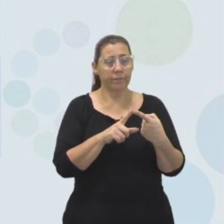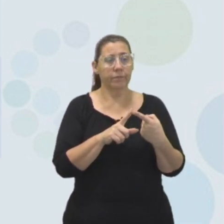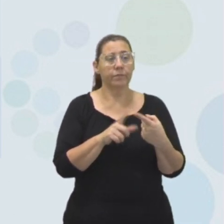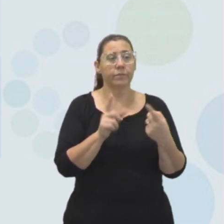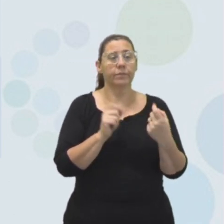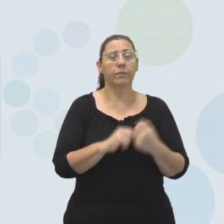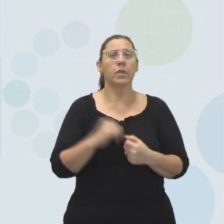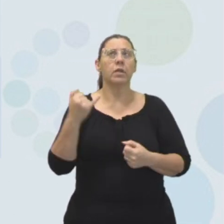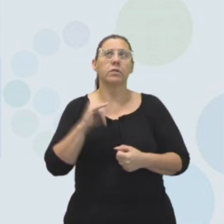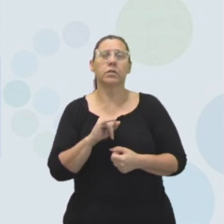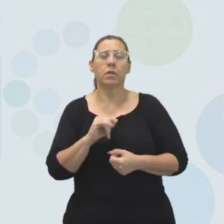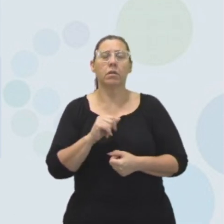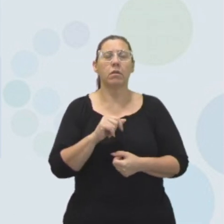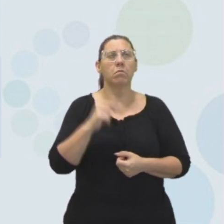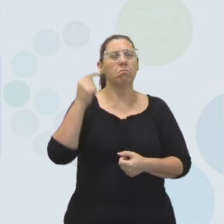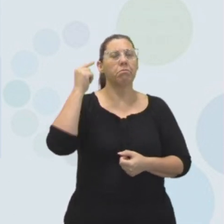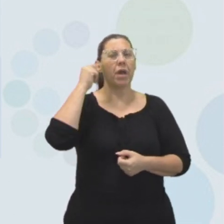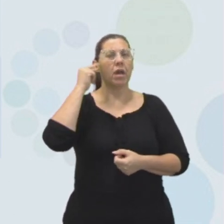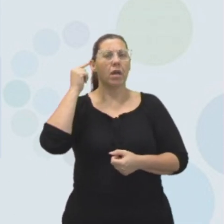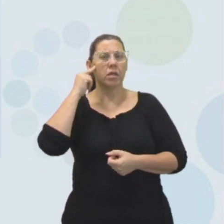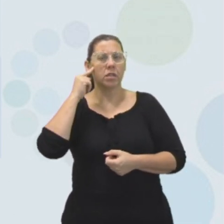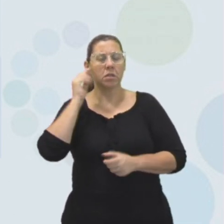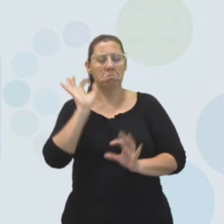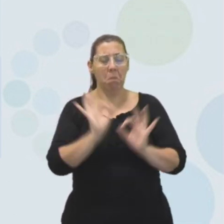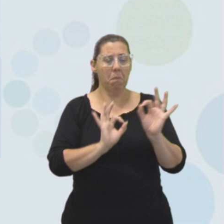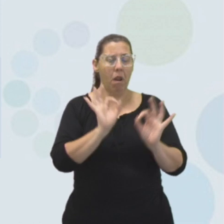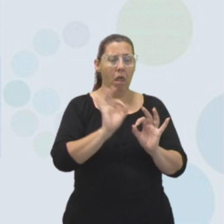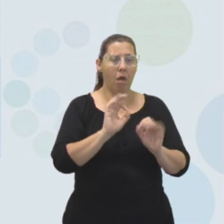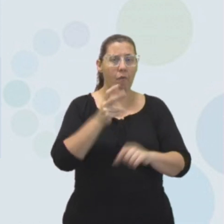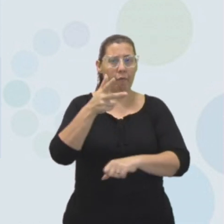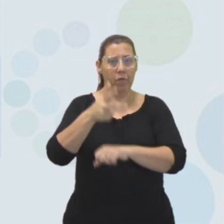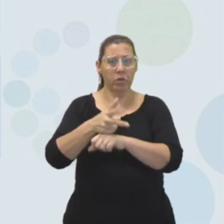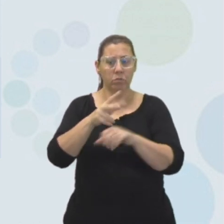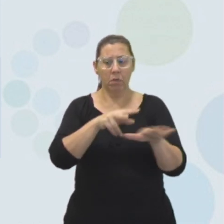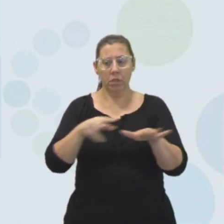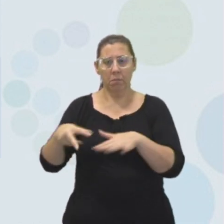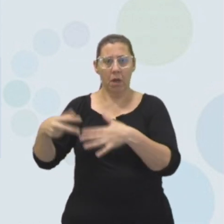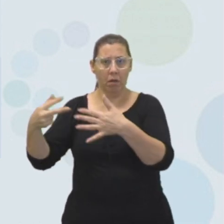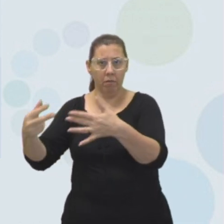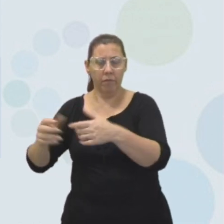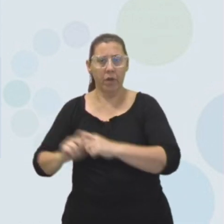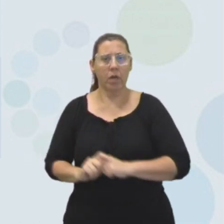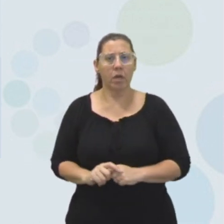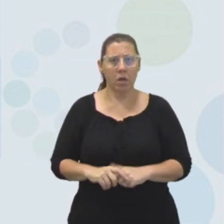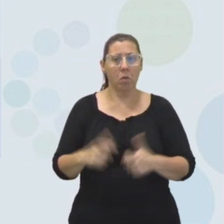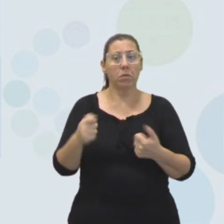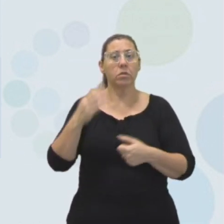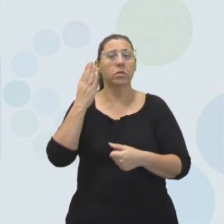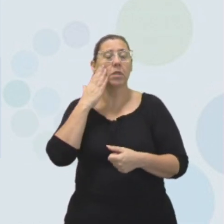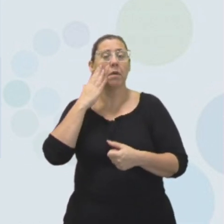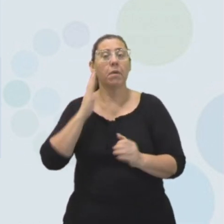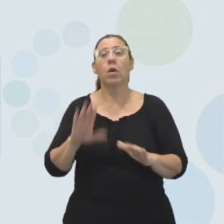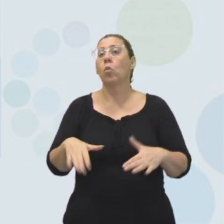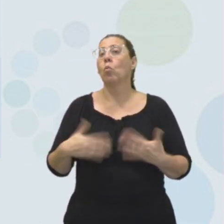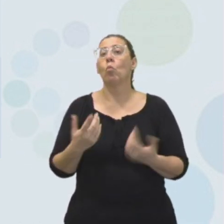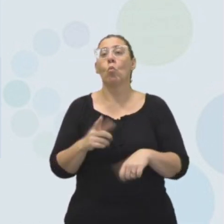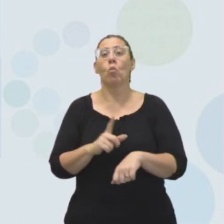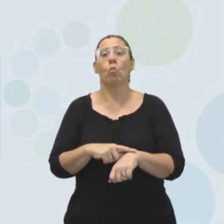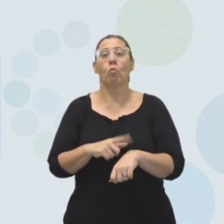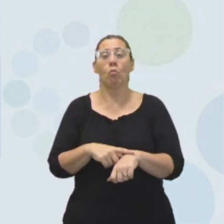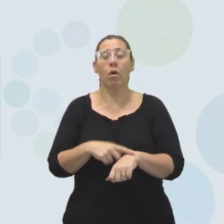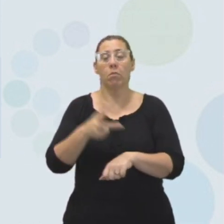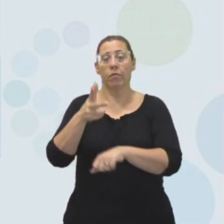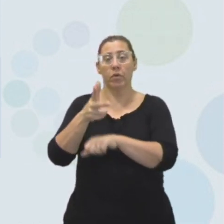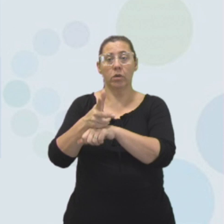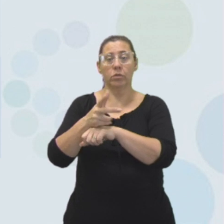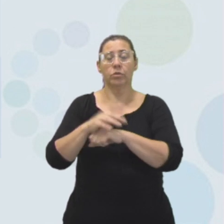Se eu estou pensando a produzir um vídeo para a semana que vem, eu preciso saber quanto tempo é esse vídeo,